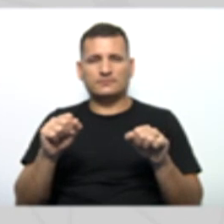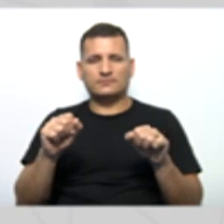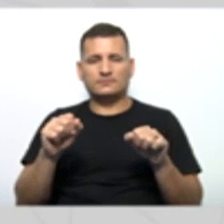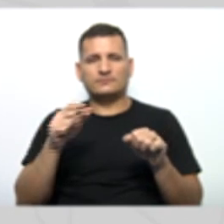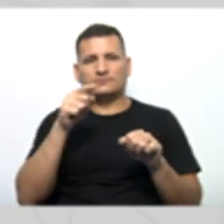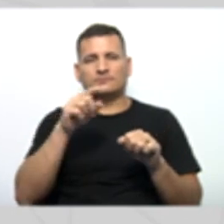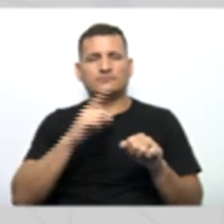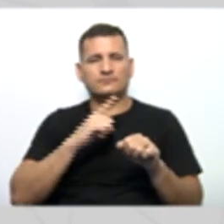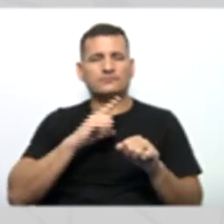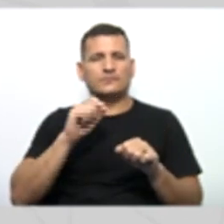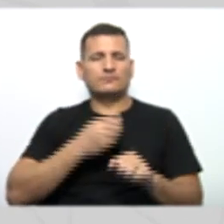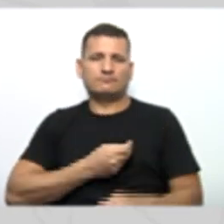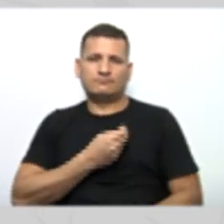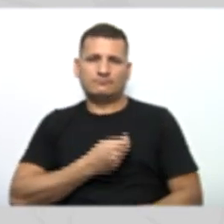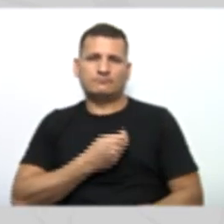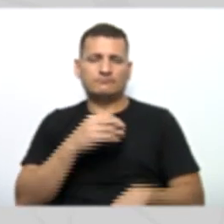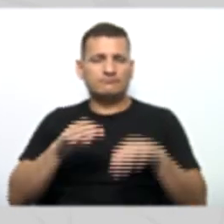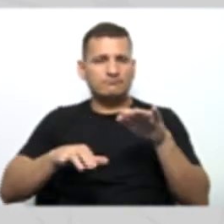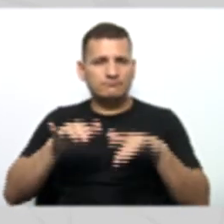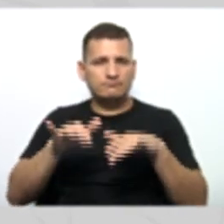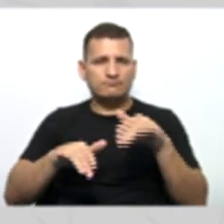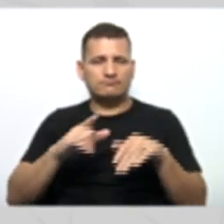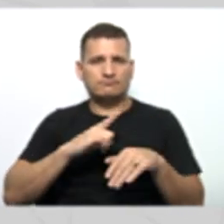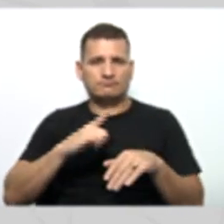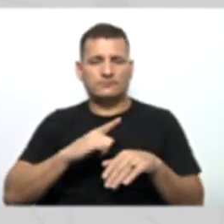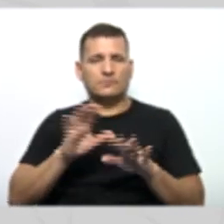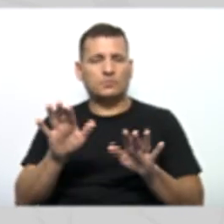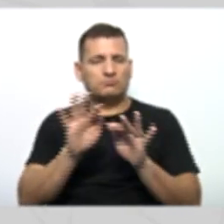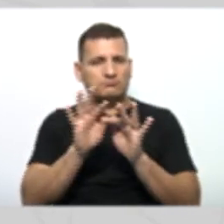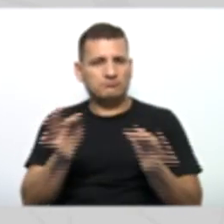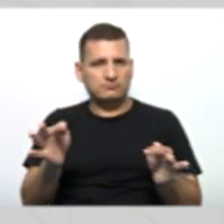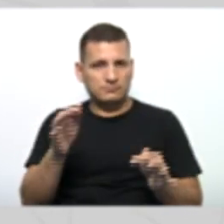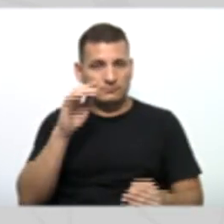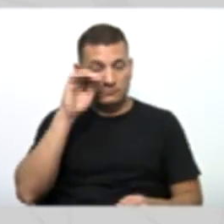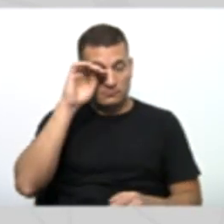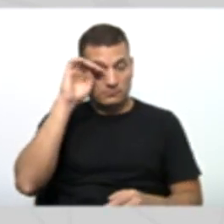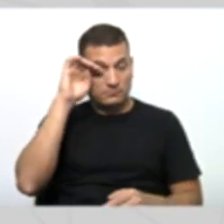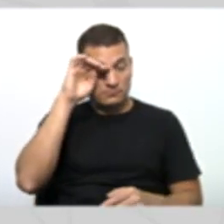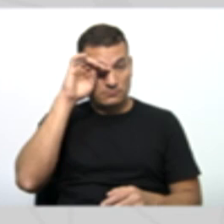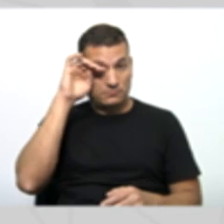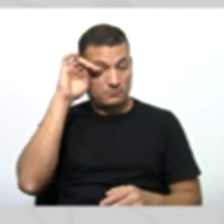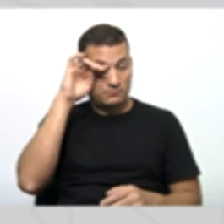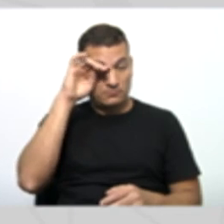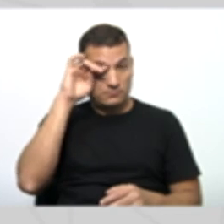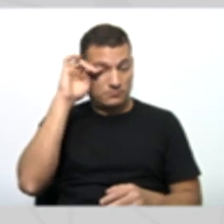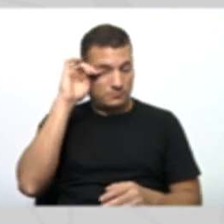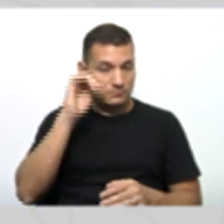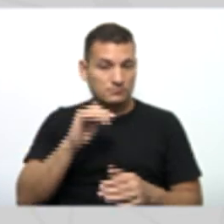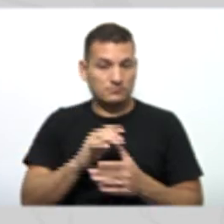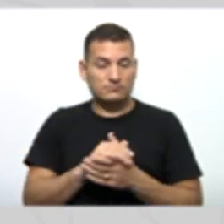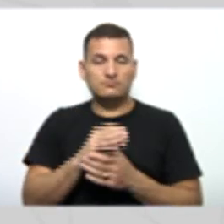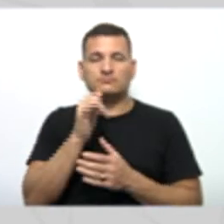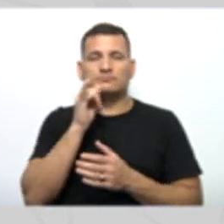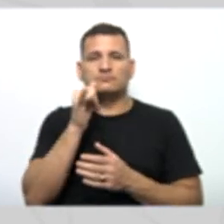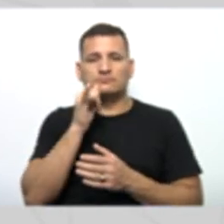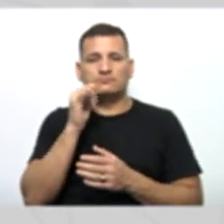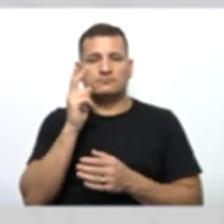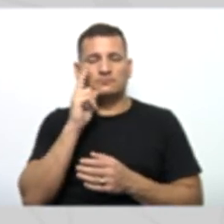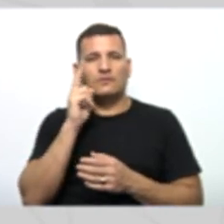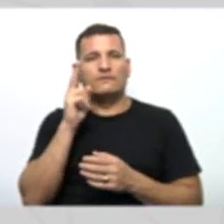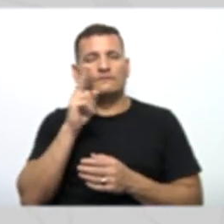em desenvolvimento, está em simples, certo? Por exemplo, eu tenho aqui, ó, visualizar cardápio, certo?